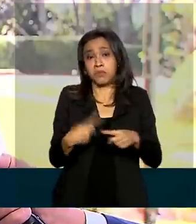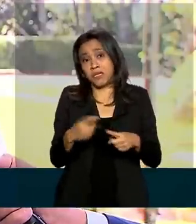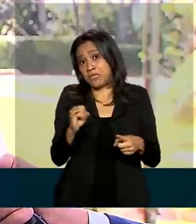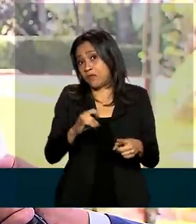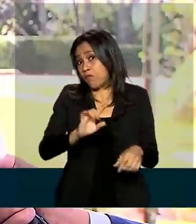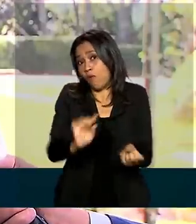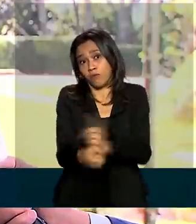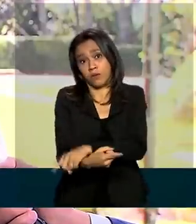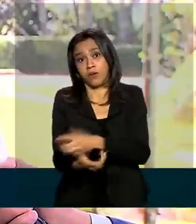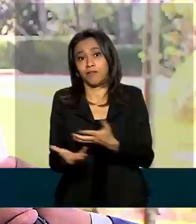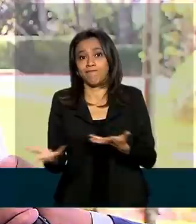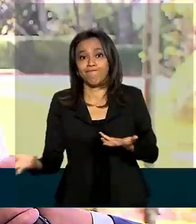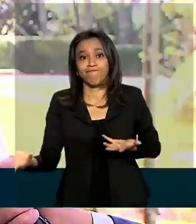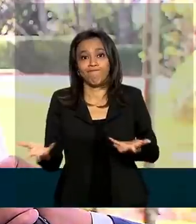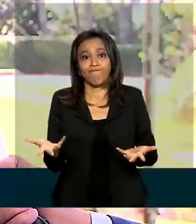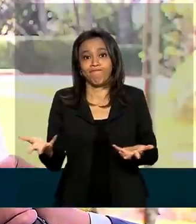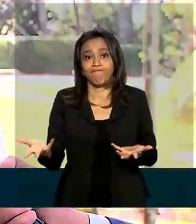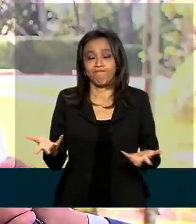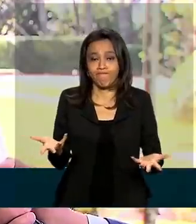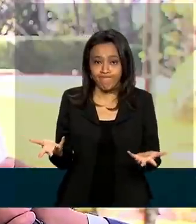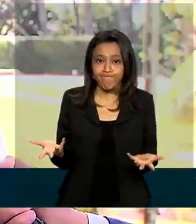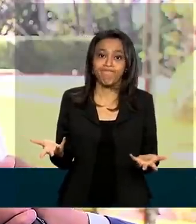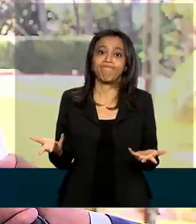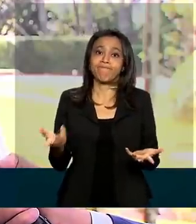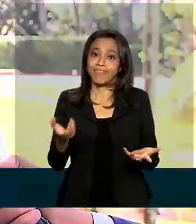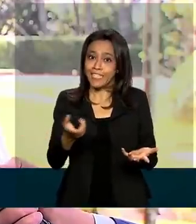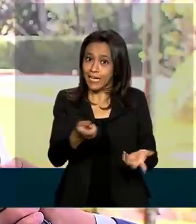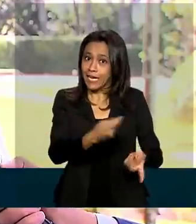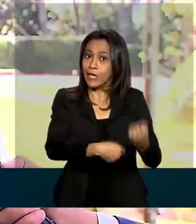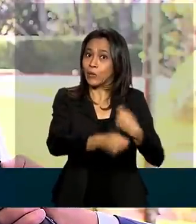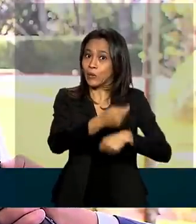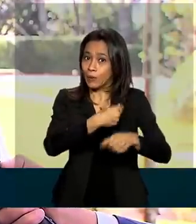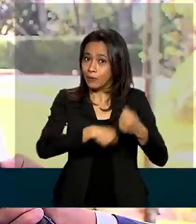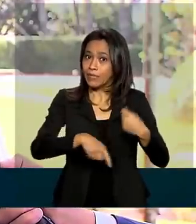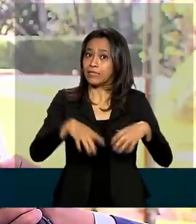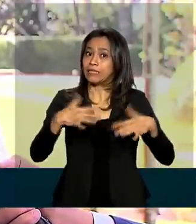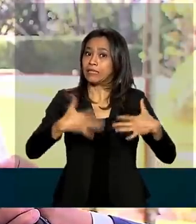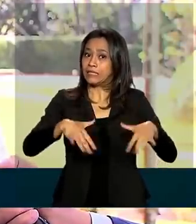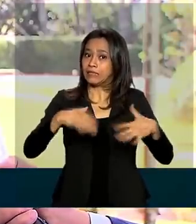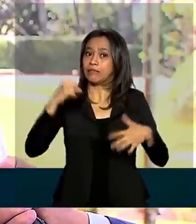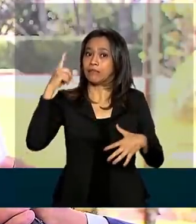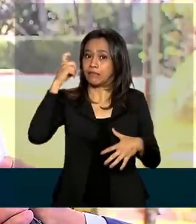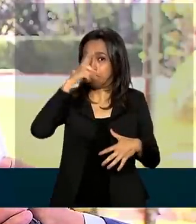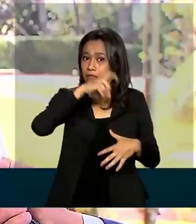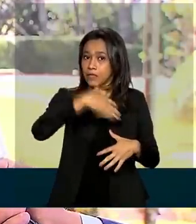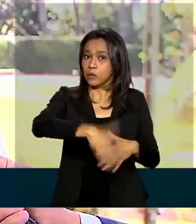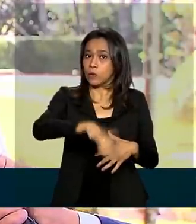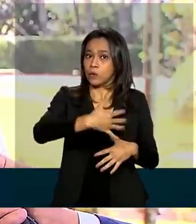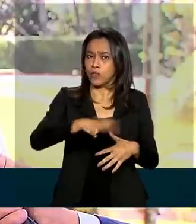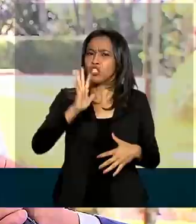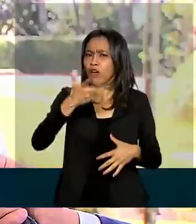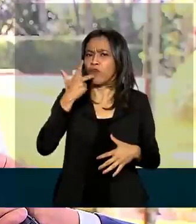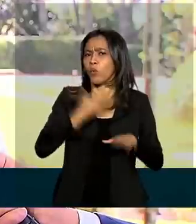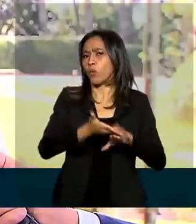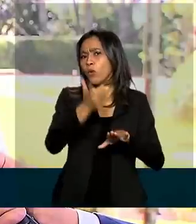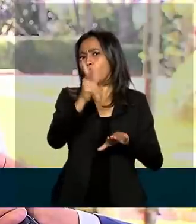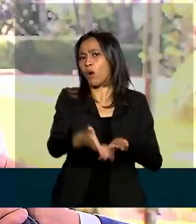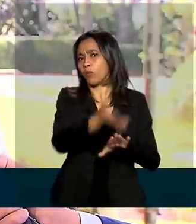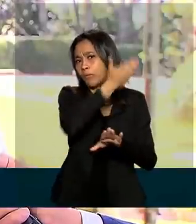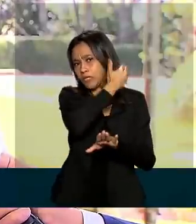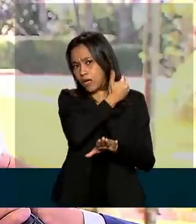se caso contrário a a economia pode colocar uma situação bastante complexa e como já disse no passado